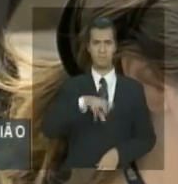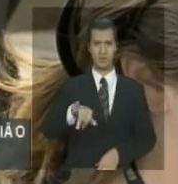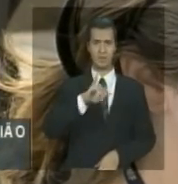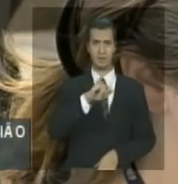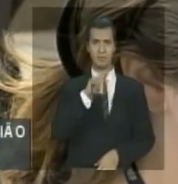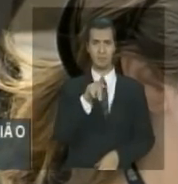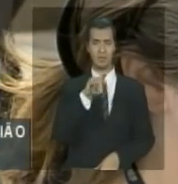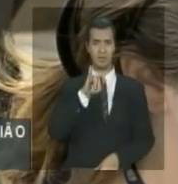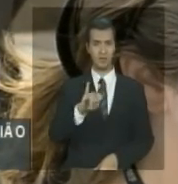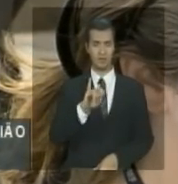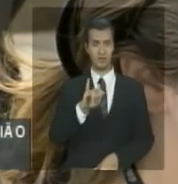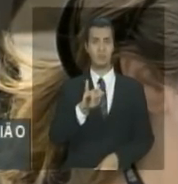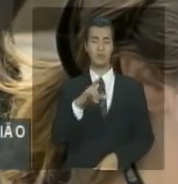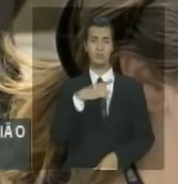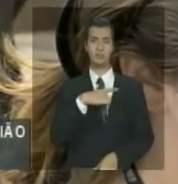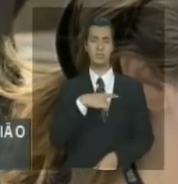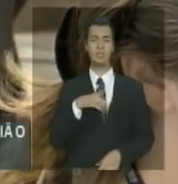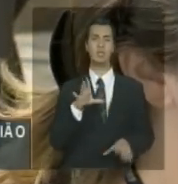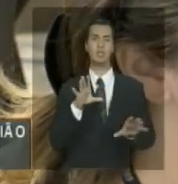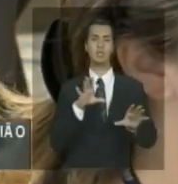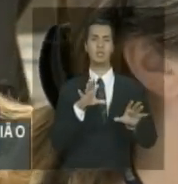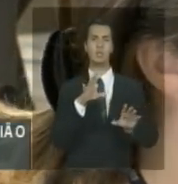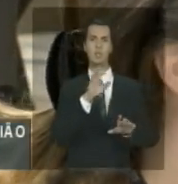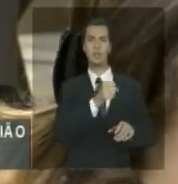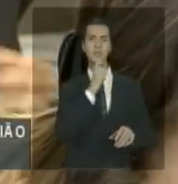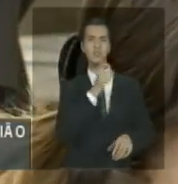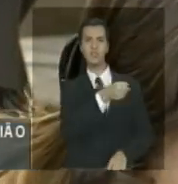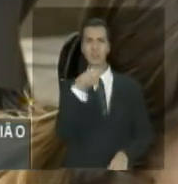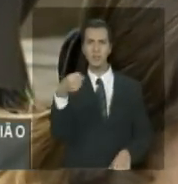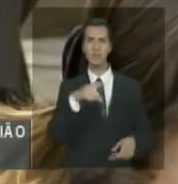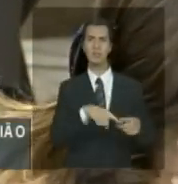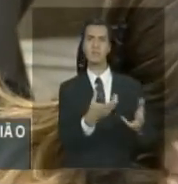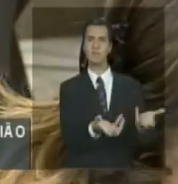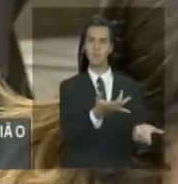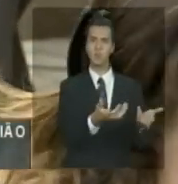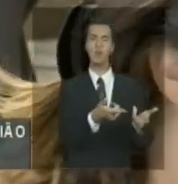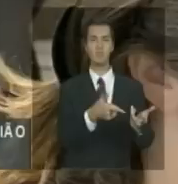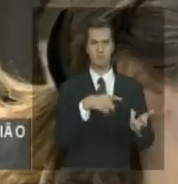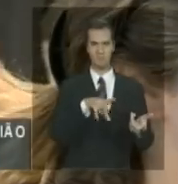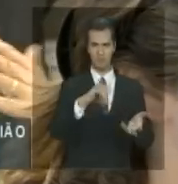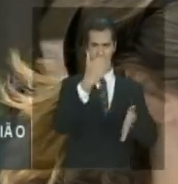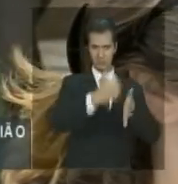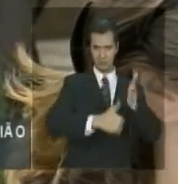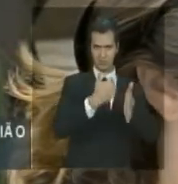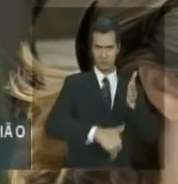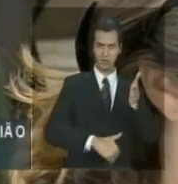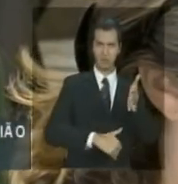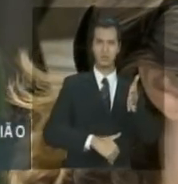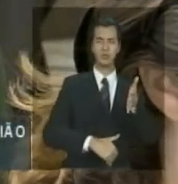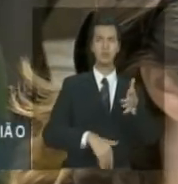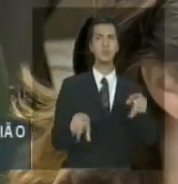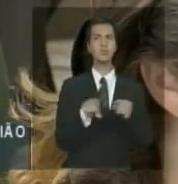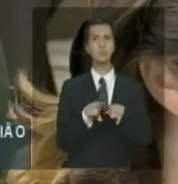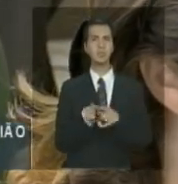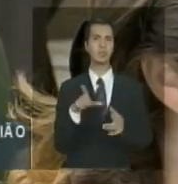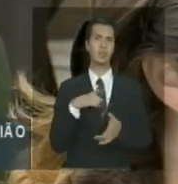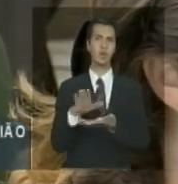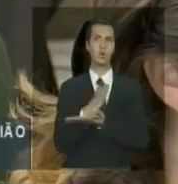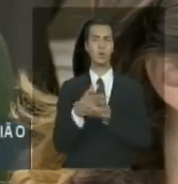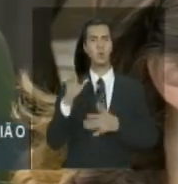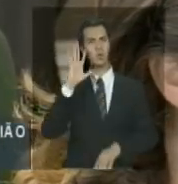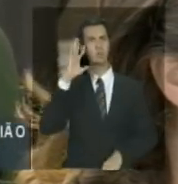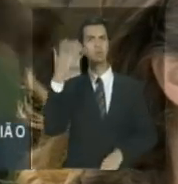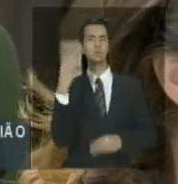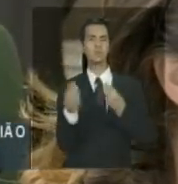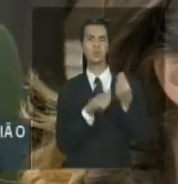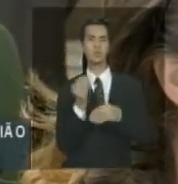IPI para a linha branca e se tem mais medidas para incentivar o consumo, questão de imposto sobre créditos, se tem alguma coisa em